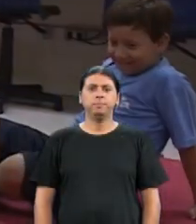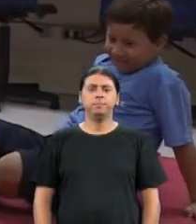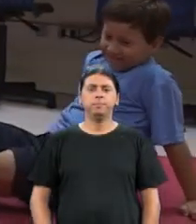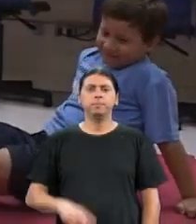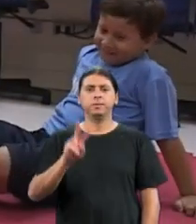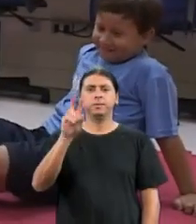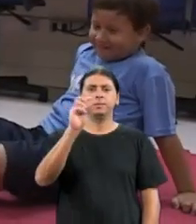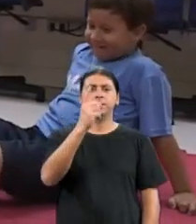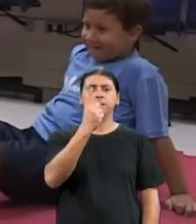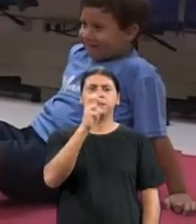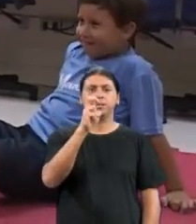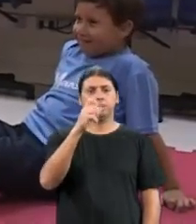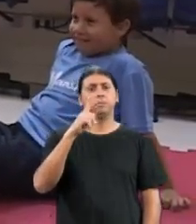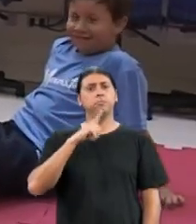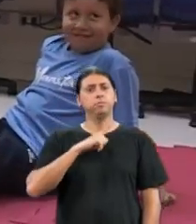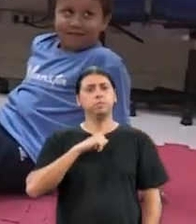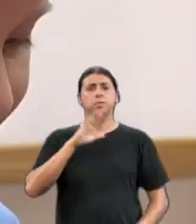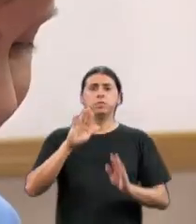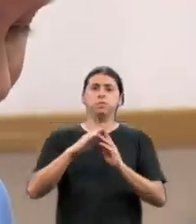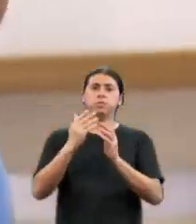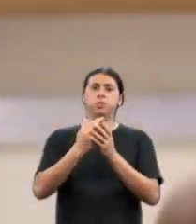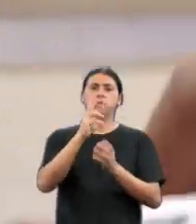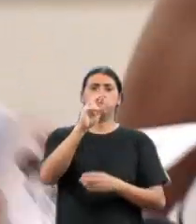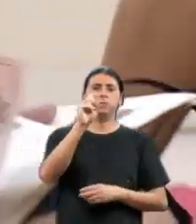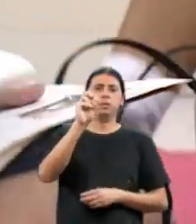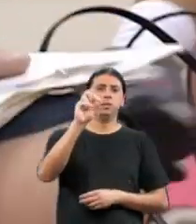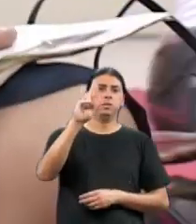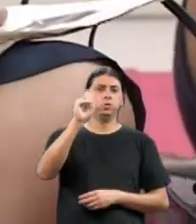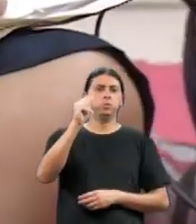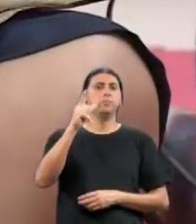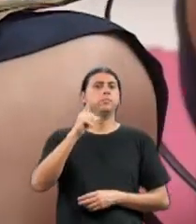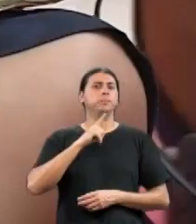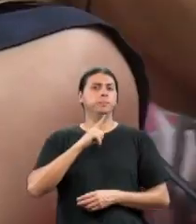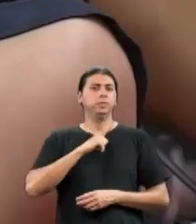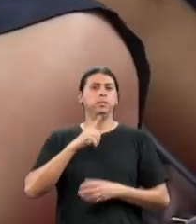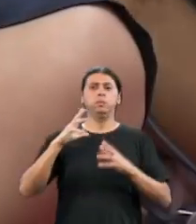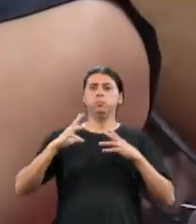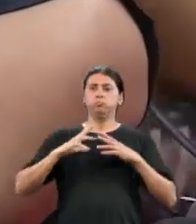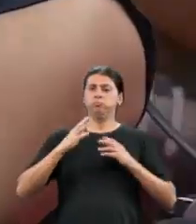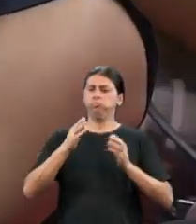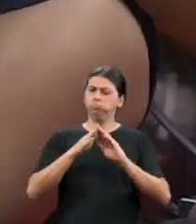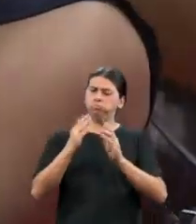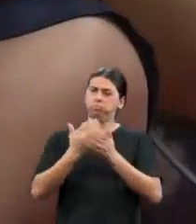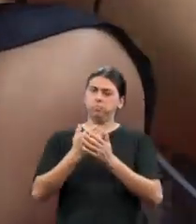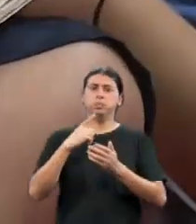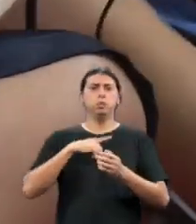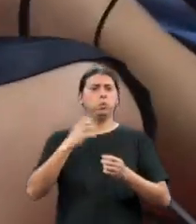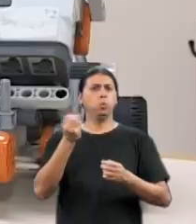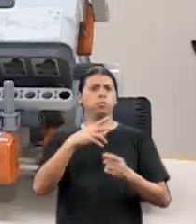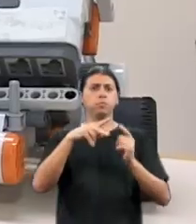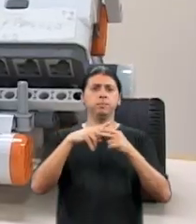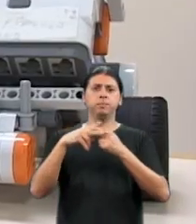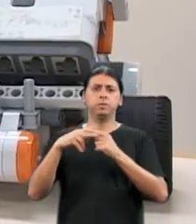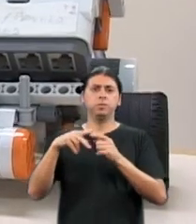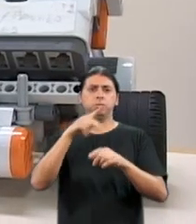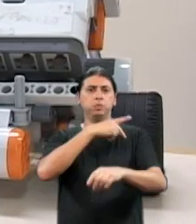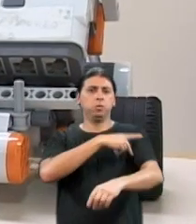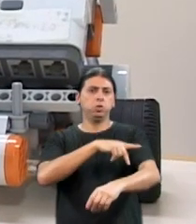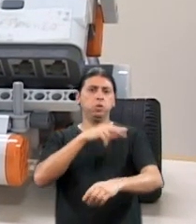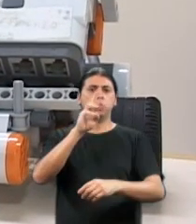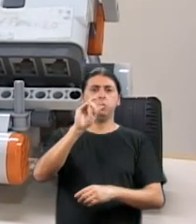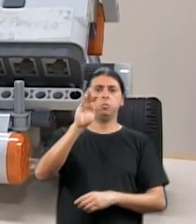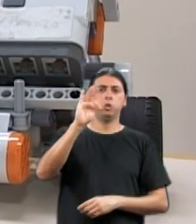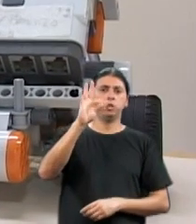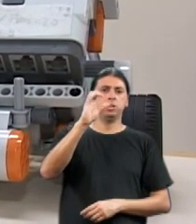Em 2015, o Colégio Rosário adotou no ensino infantil um novo instrumento pedagógico, a robótica.